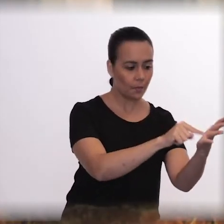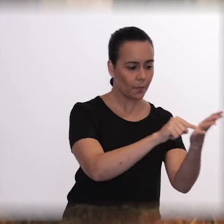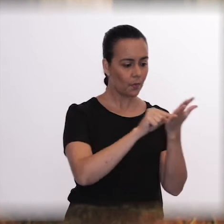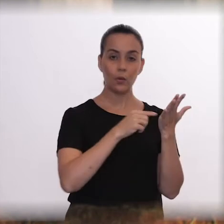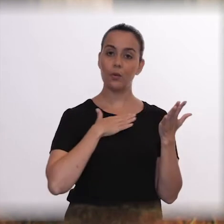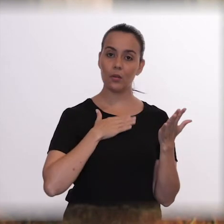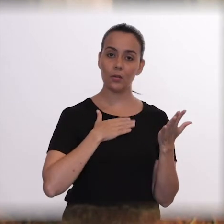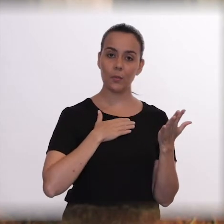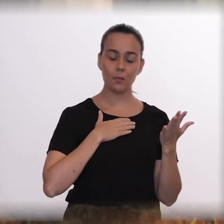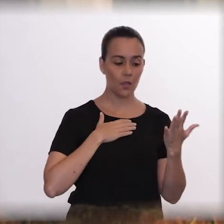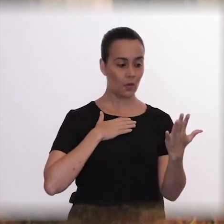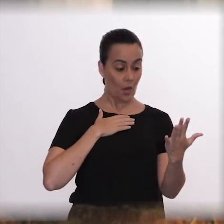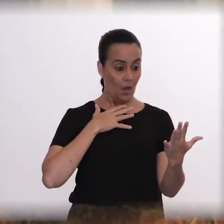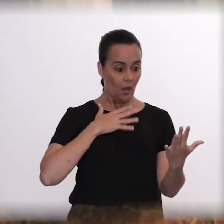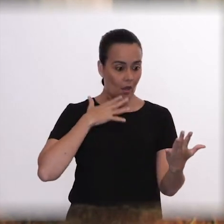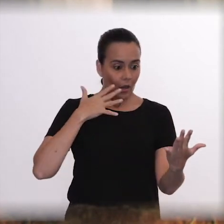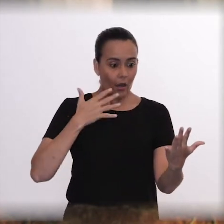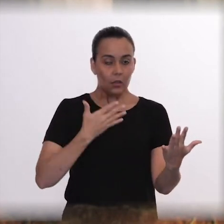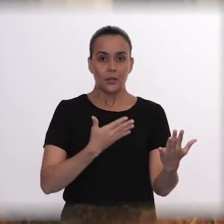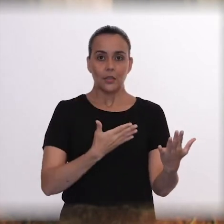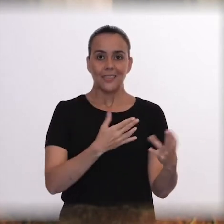né? Então foi, acho